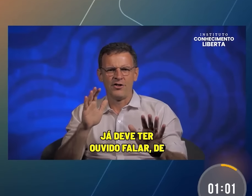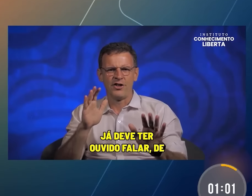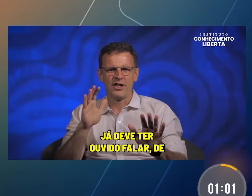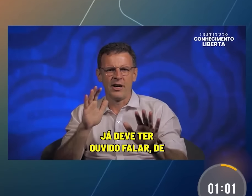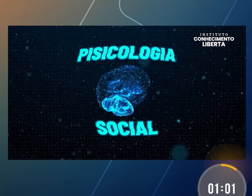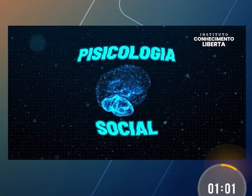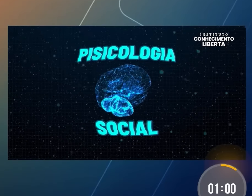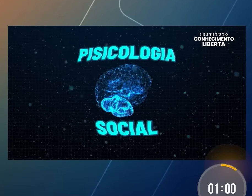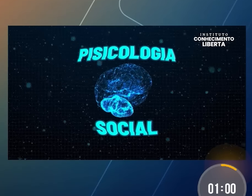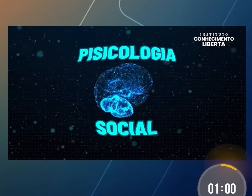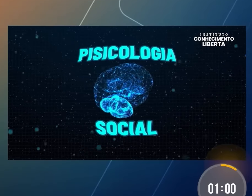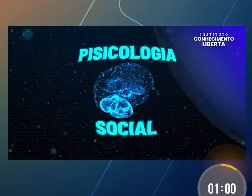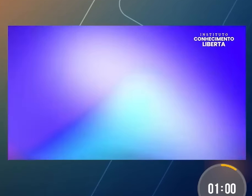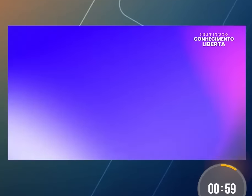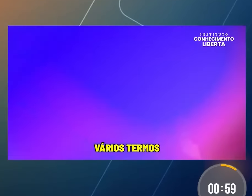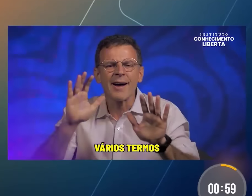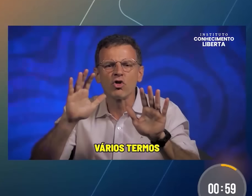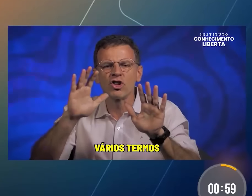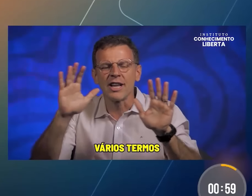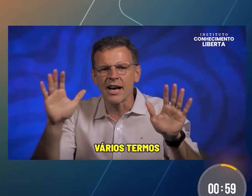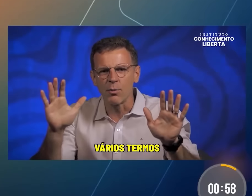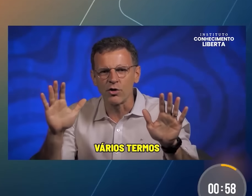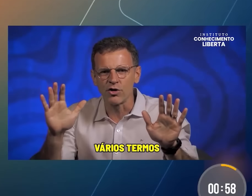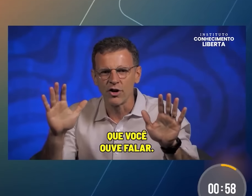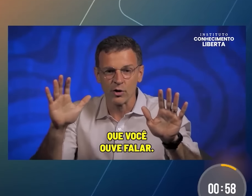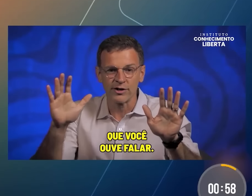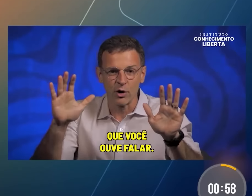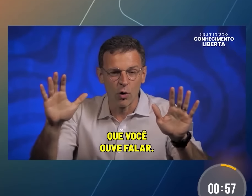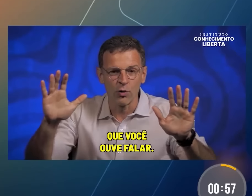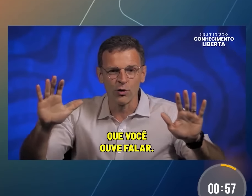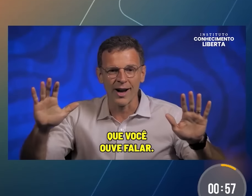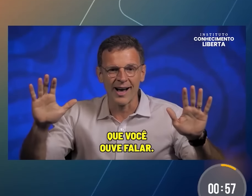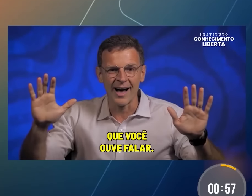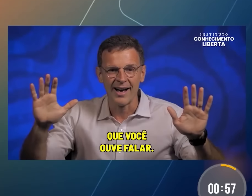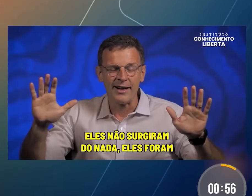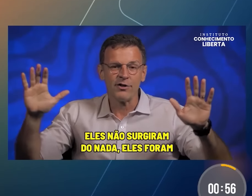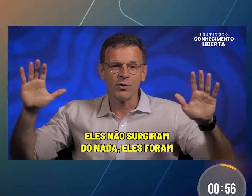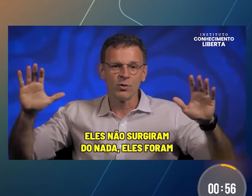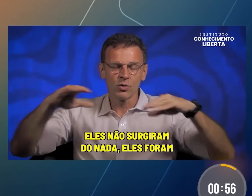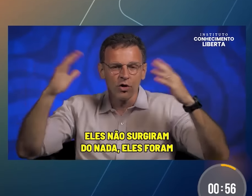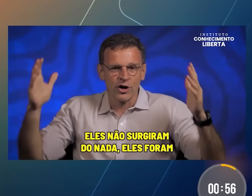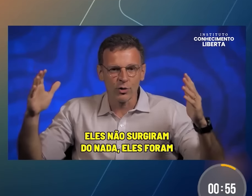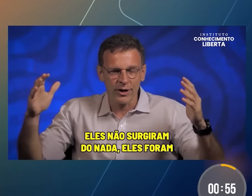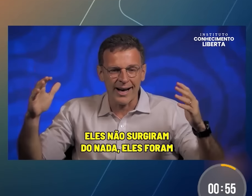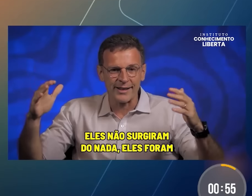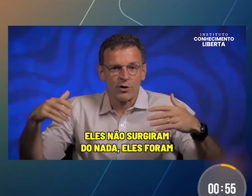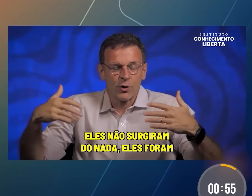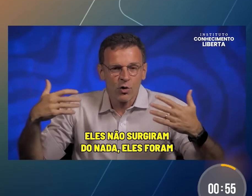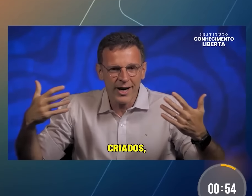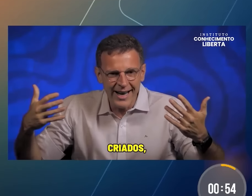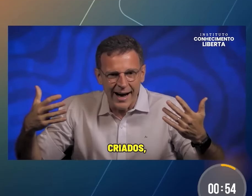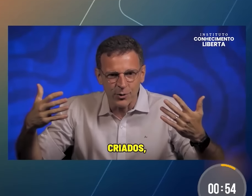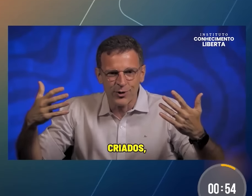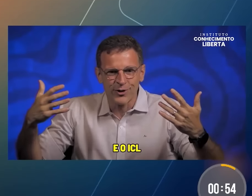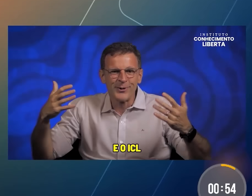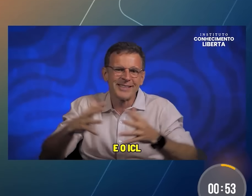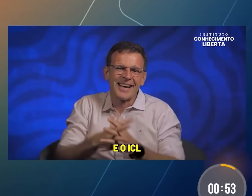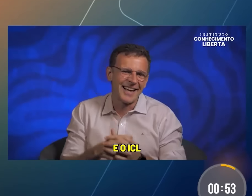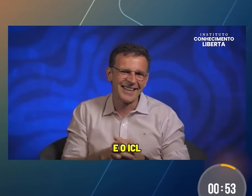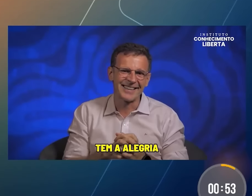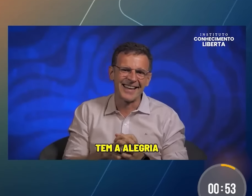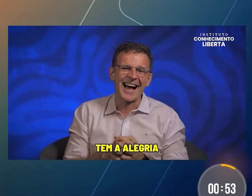falar de psicologia social vários termos que você ouve falar Eles não surgiram Do nada eles foram criados